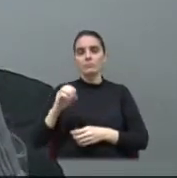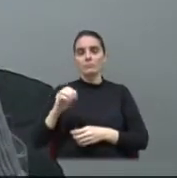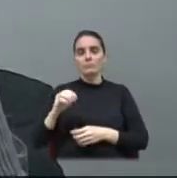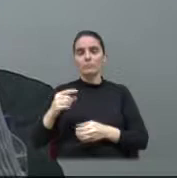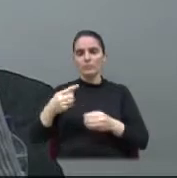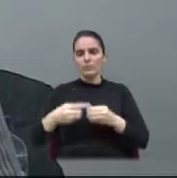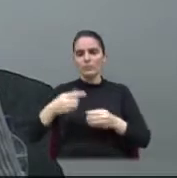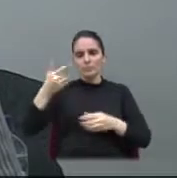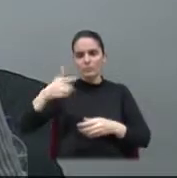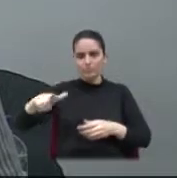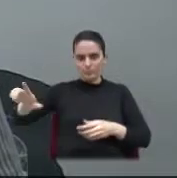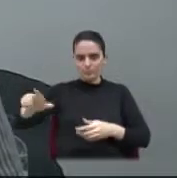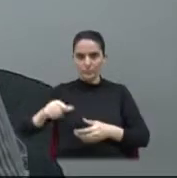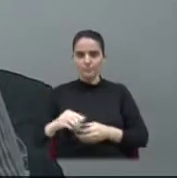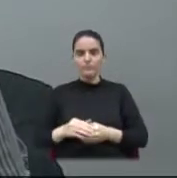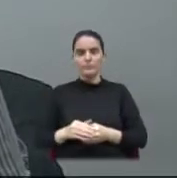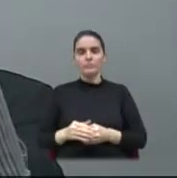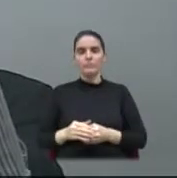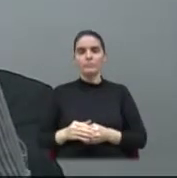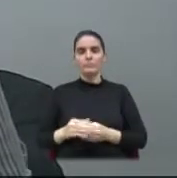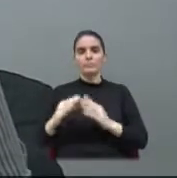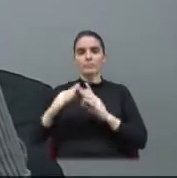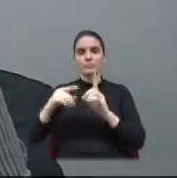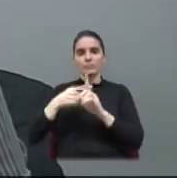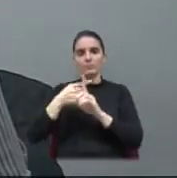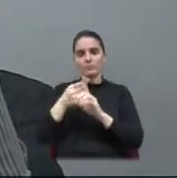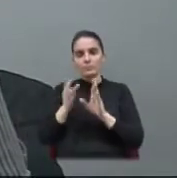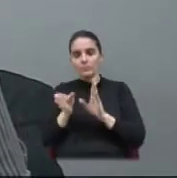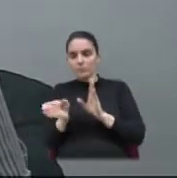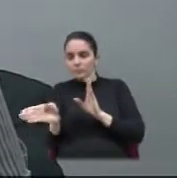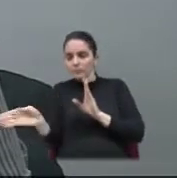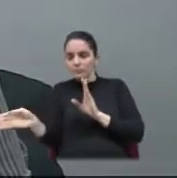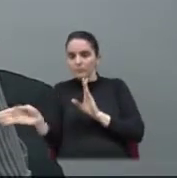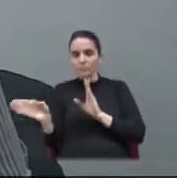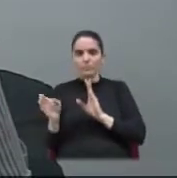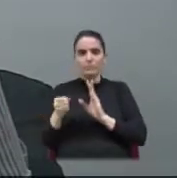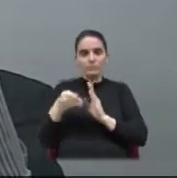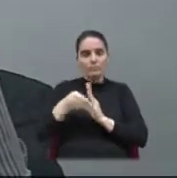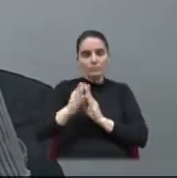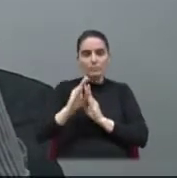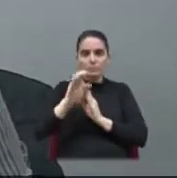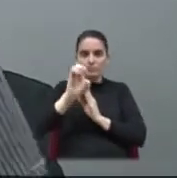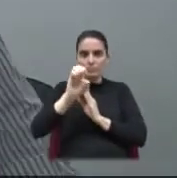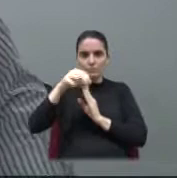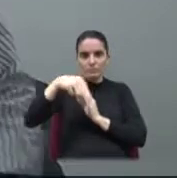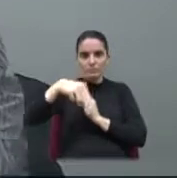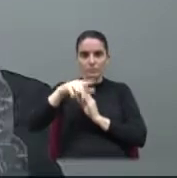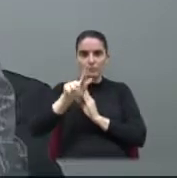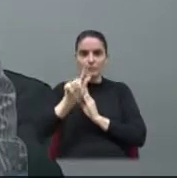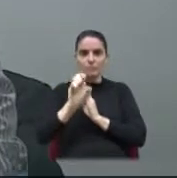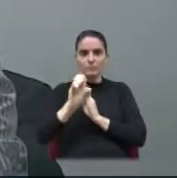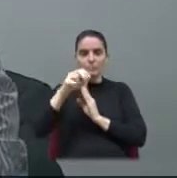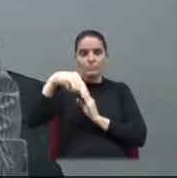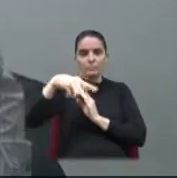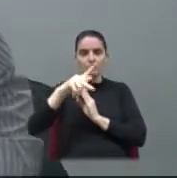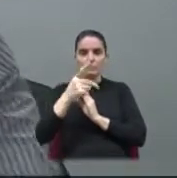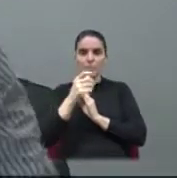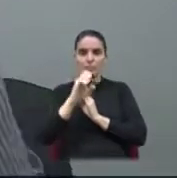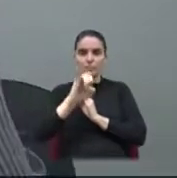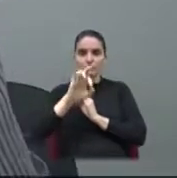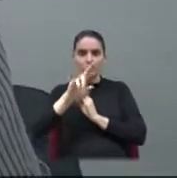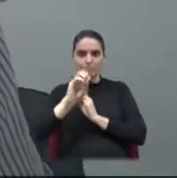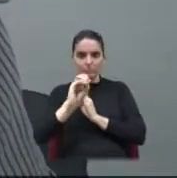a igreja fica às direitas ali. Então ali já faz muitos anos que comemora os